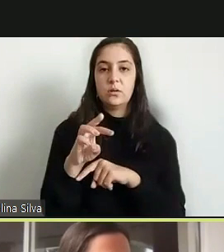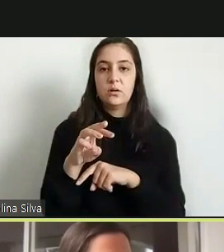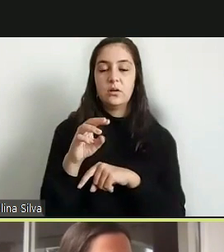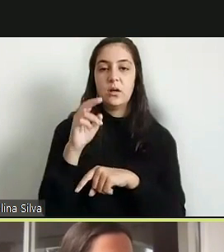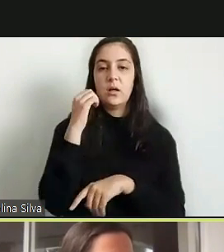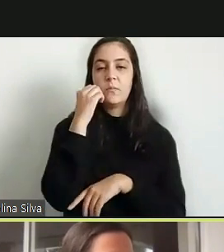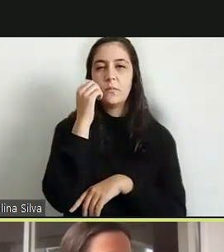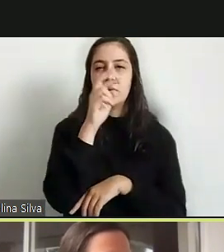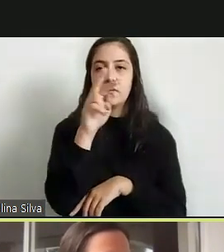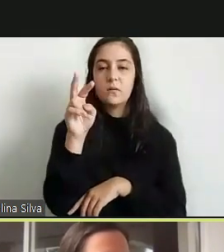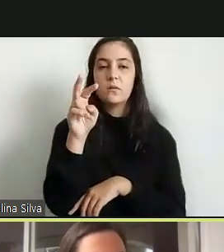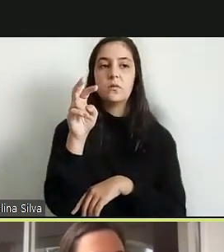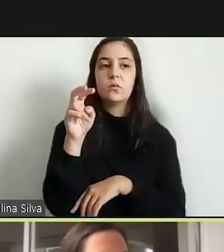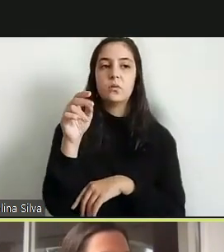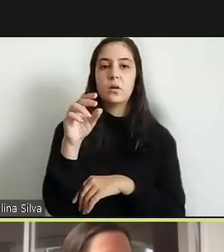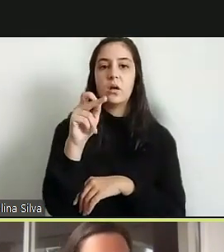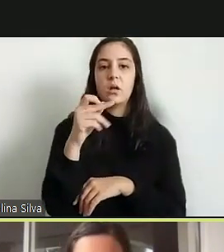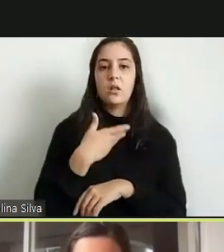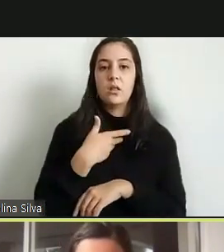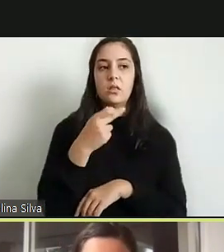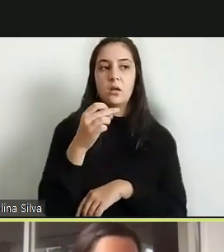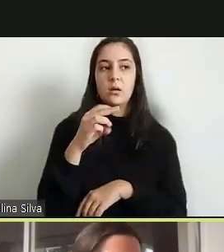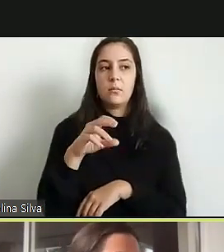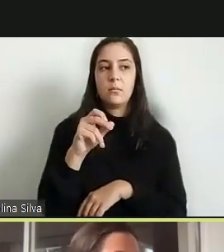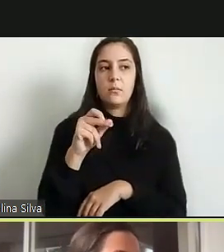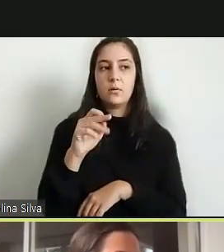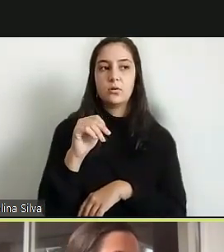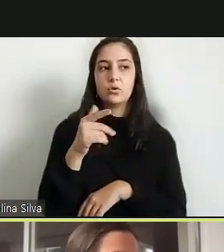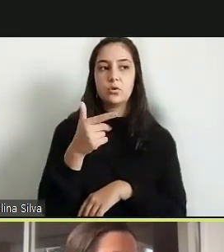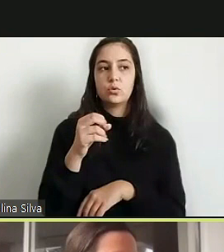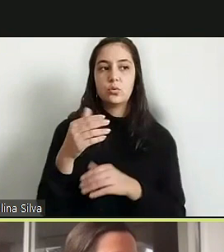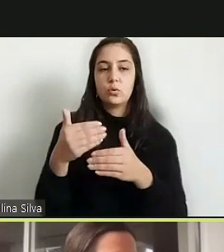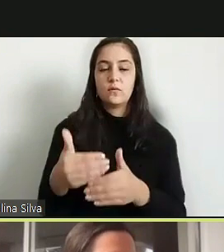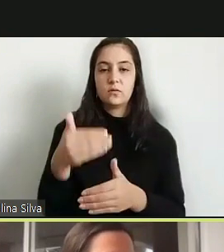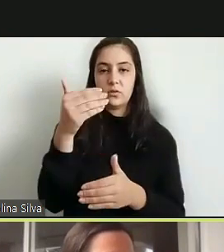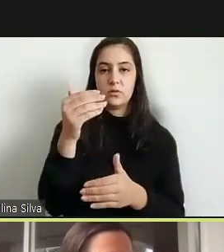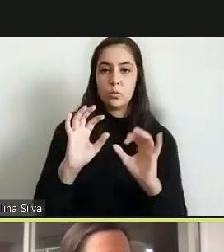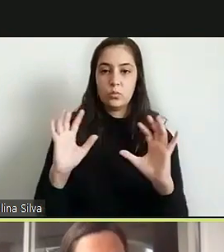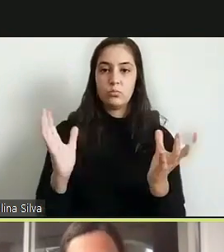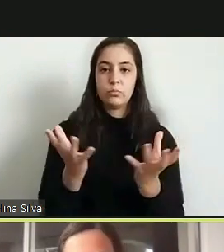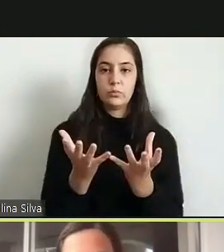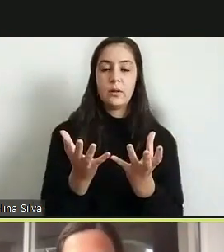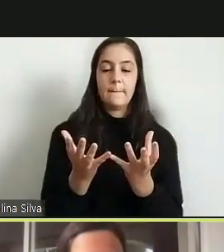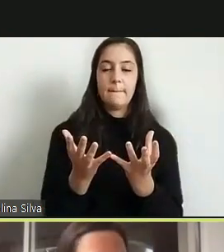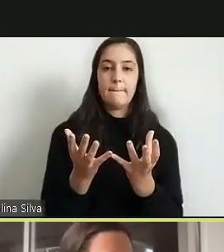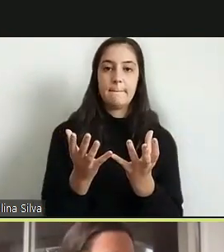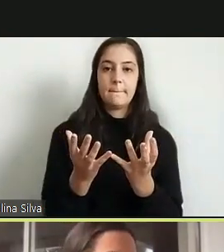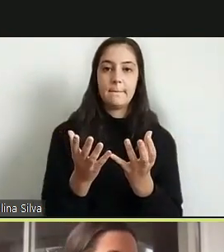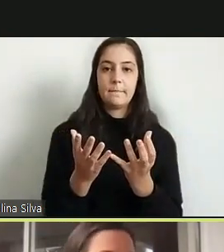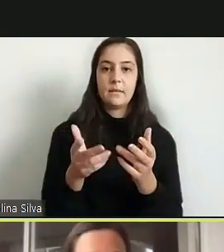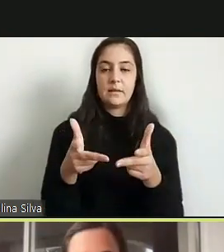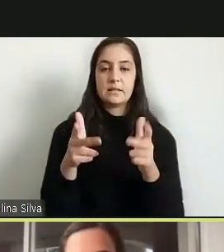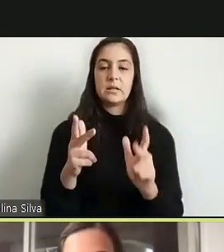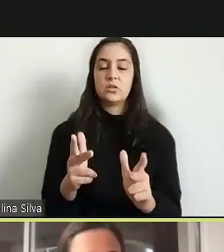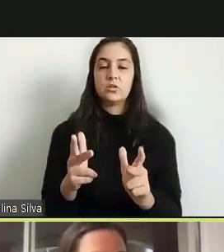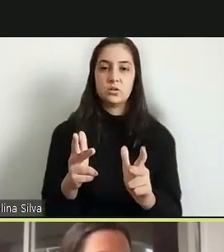do Adamastor, em que de um dia para o outro houve uma vedação que foi colocada naquele espaço que é a Sala de Estar de Lisboa,